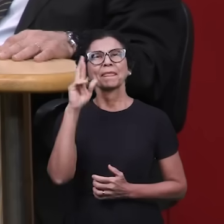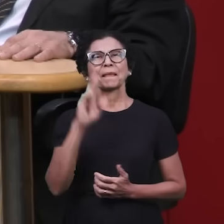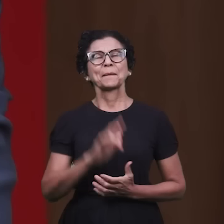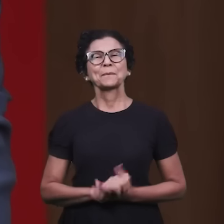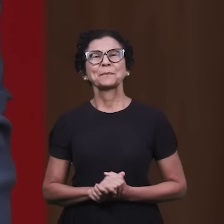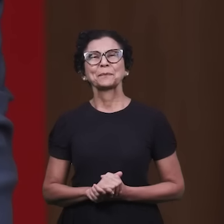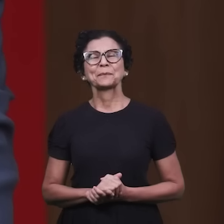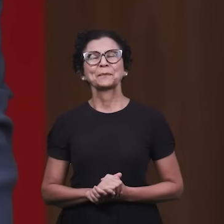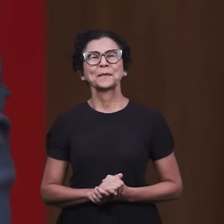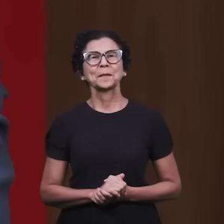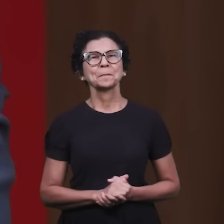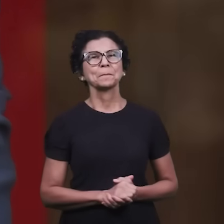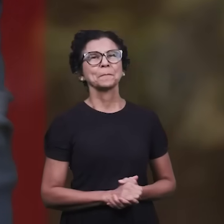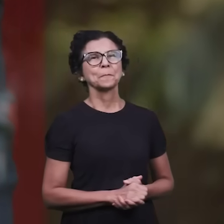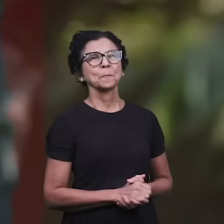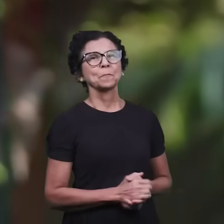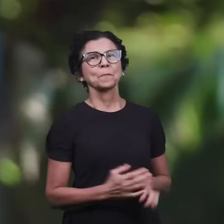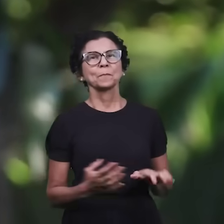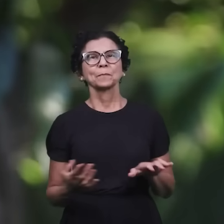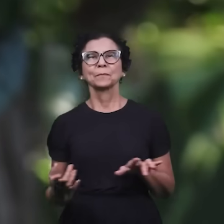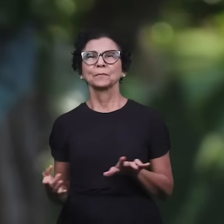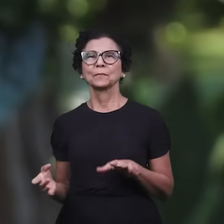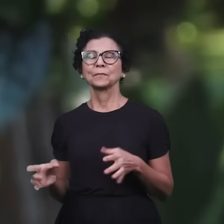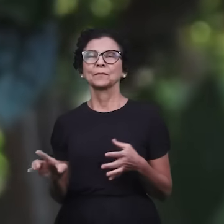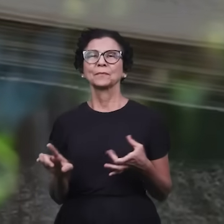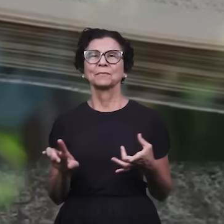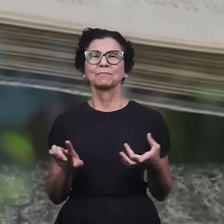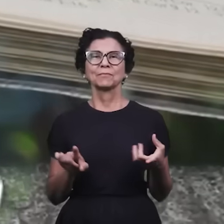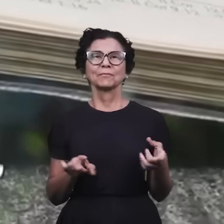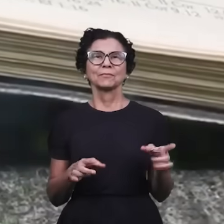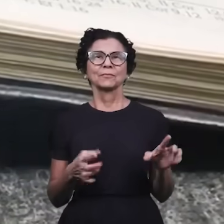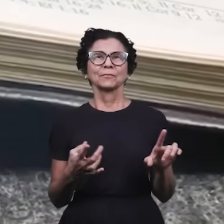a todos. Paz do Senhor. A paz do Senhor.